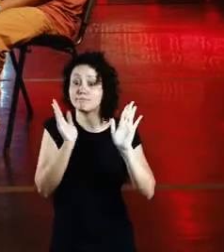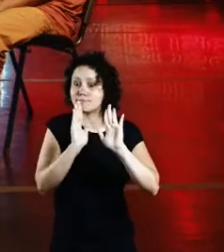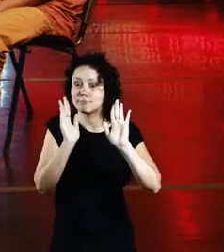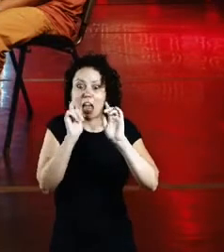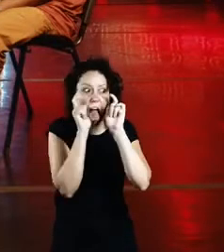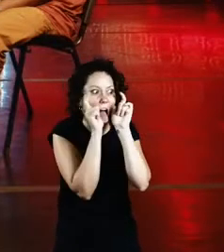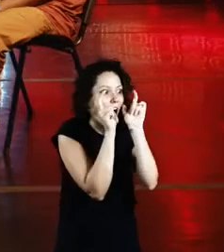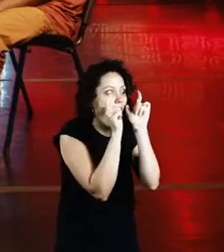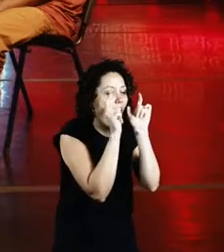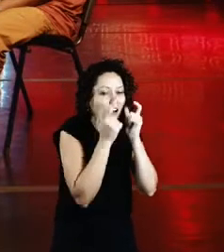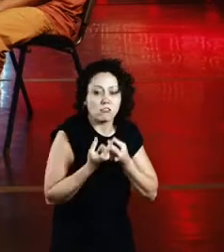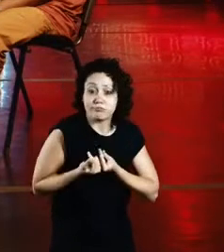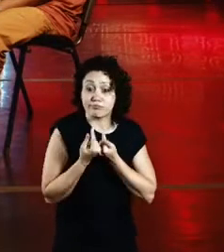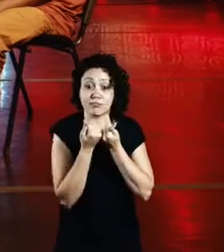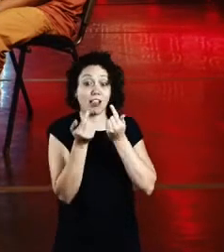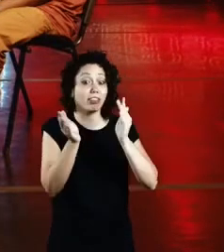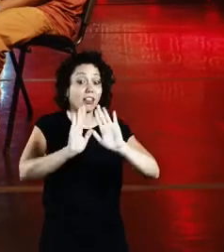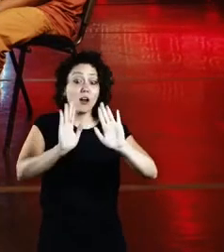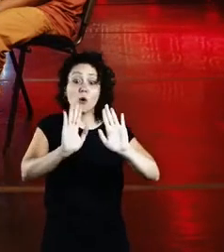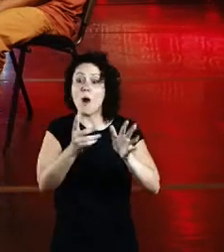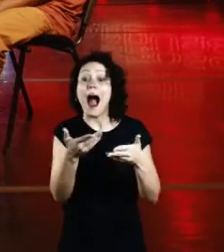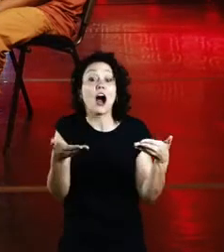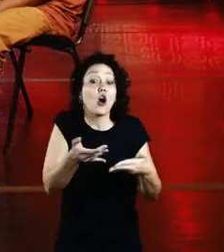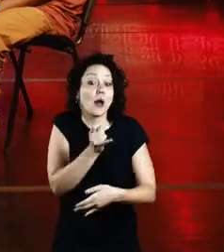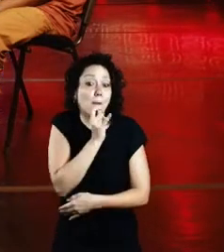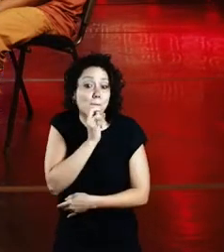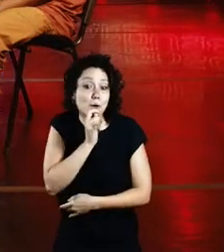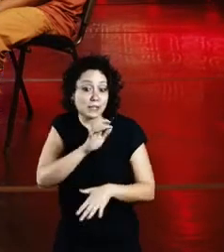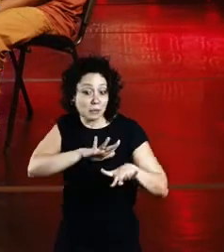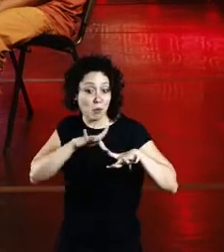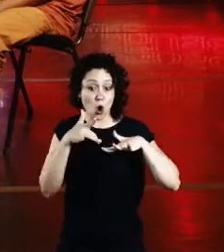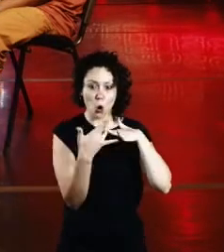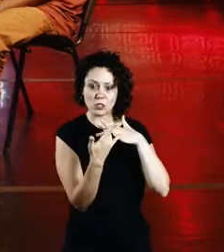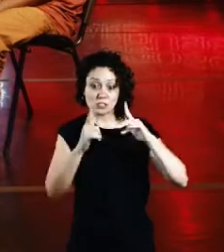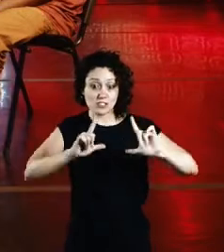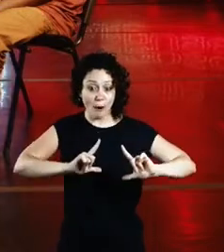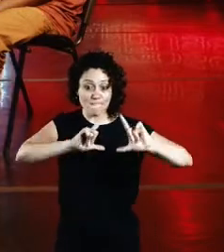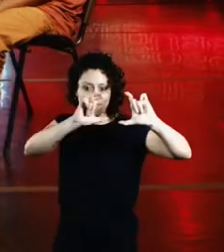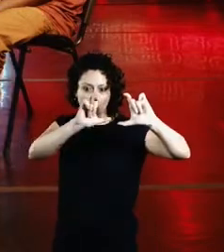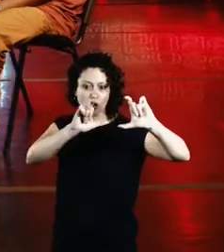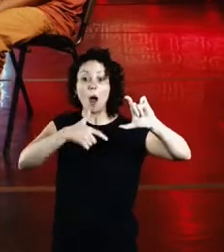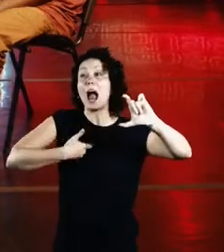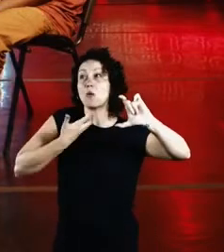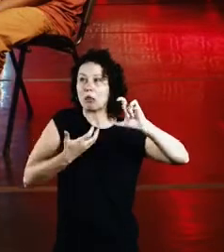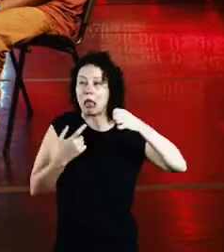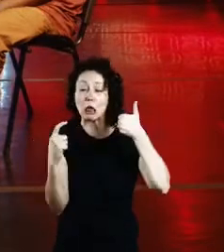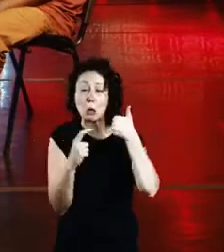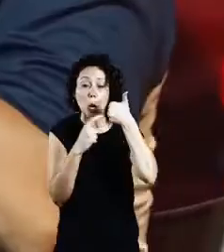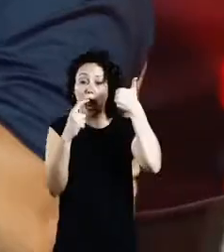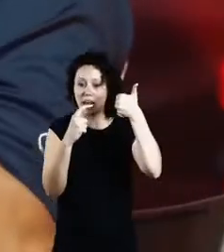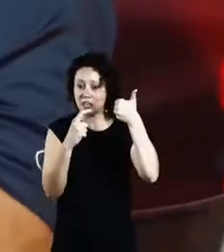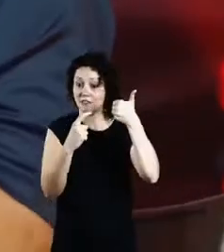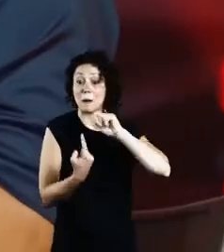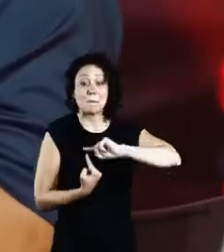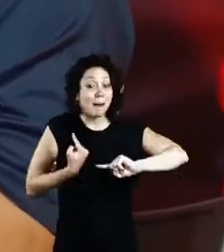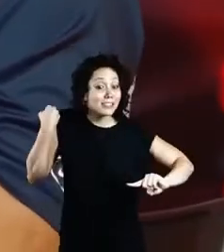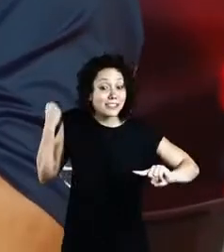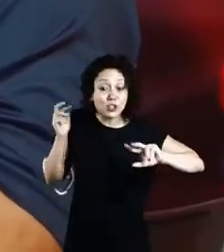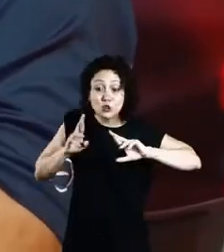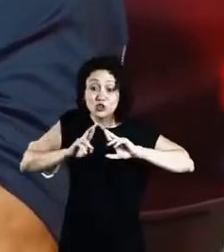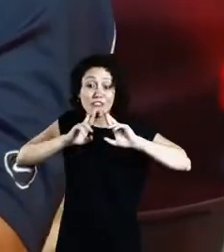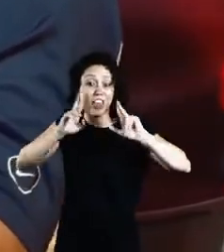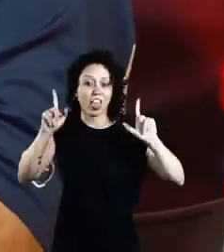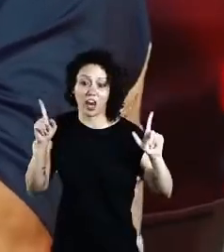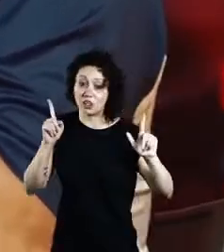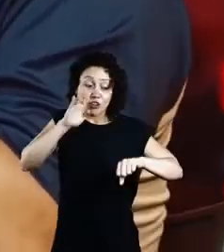like. Você vê que a foto já é proporcional para o like. Não, era tudo no amor. Era tudo na